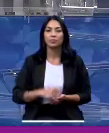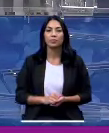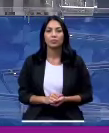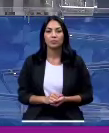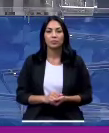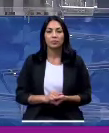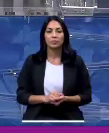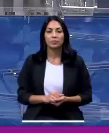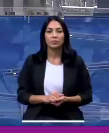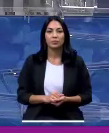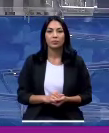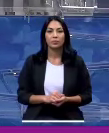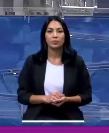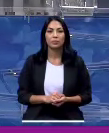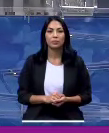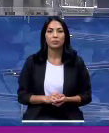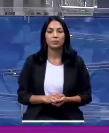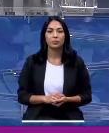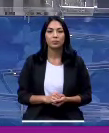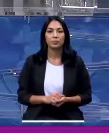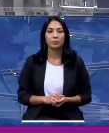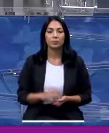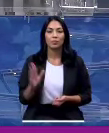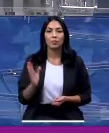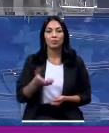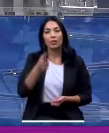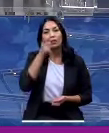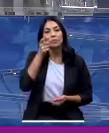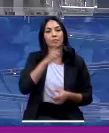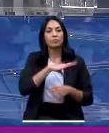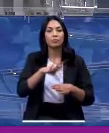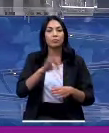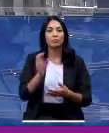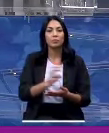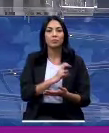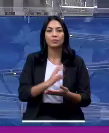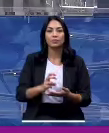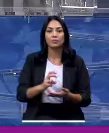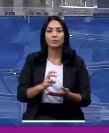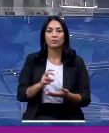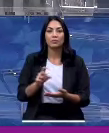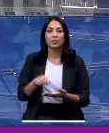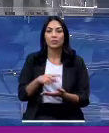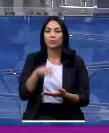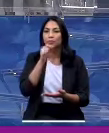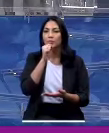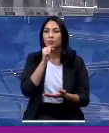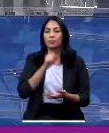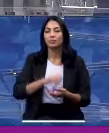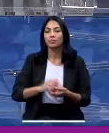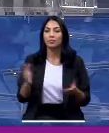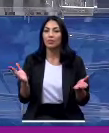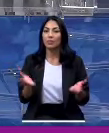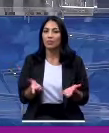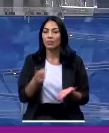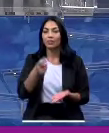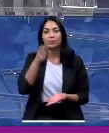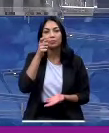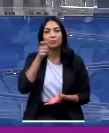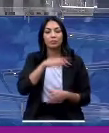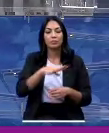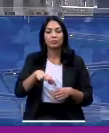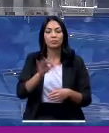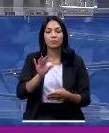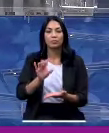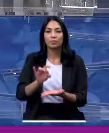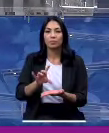Verde, 13. Já acompanhamos os sorteios da Quina, da Lotomania. Agora, você conferindo o sorteio